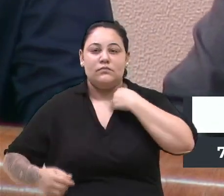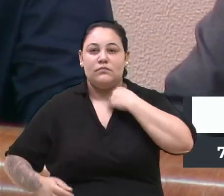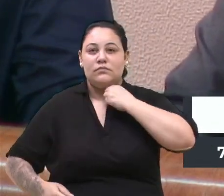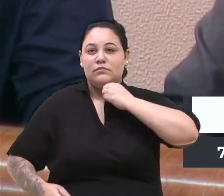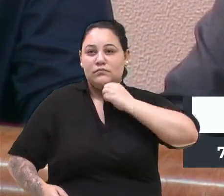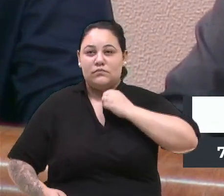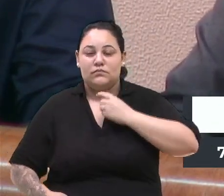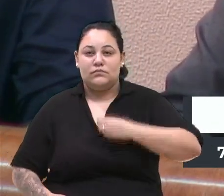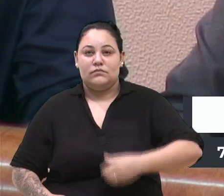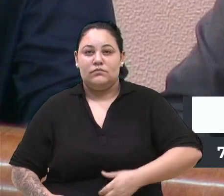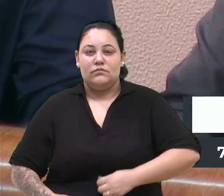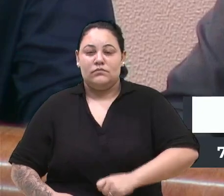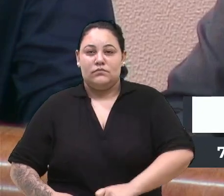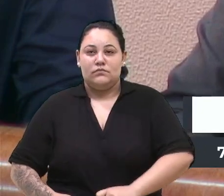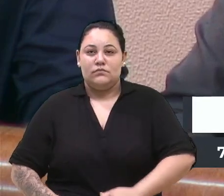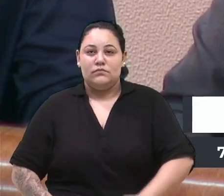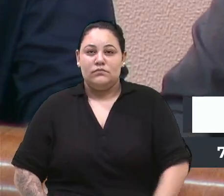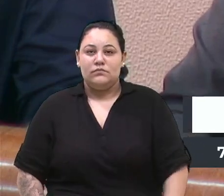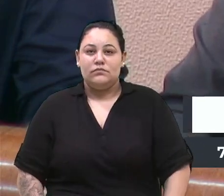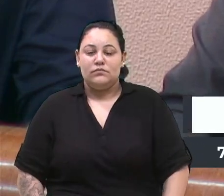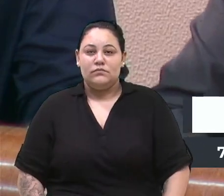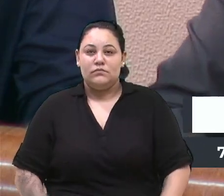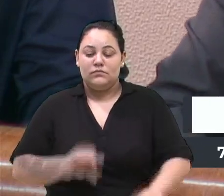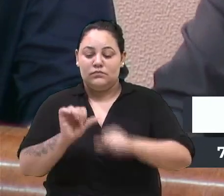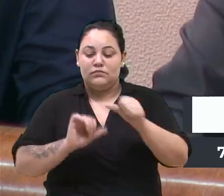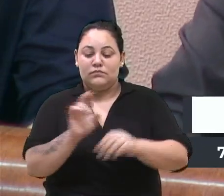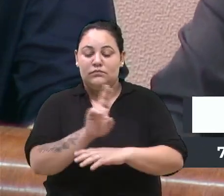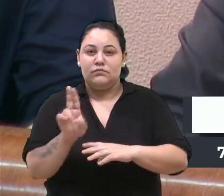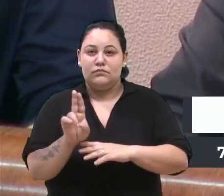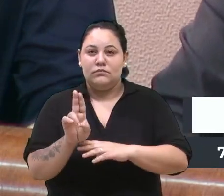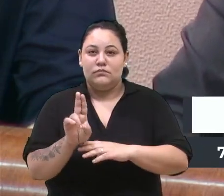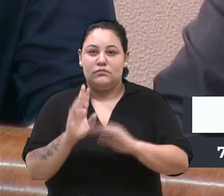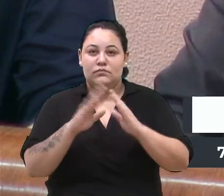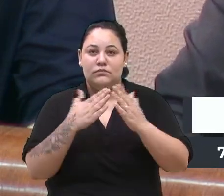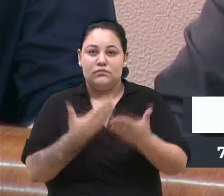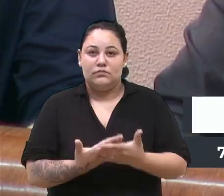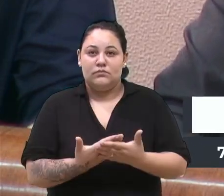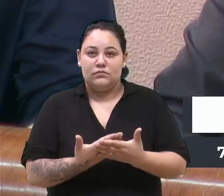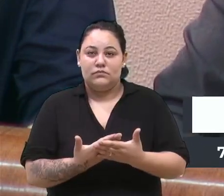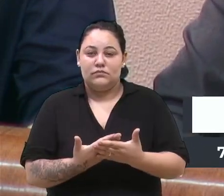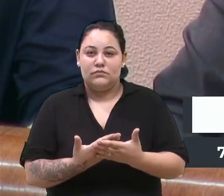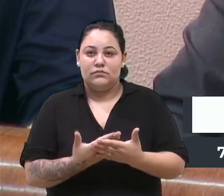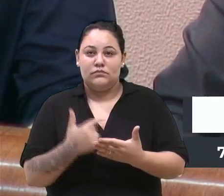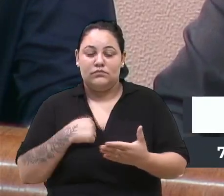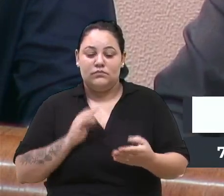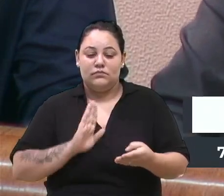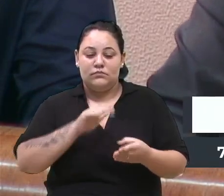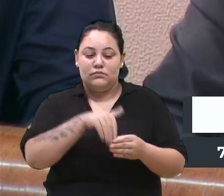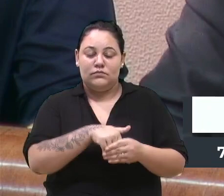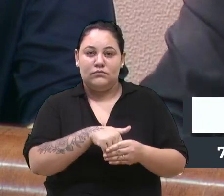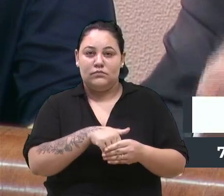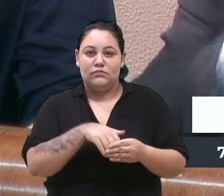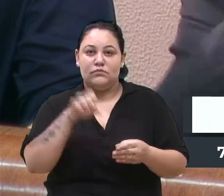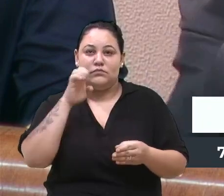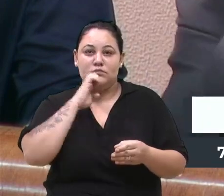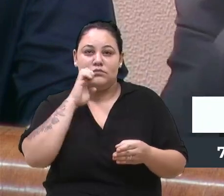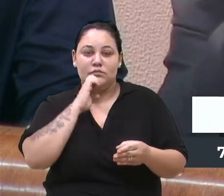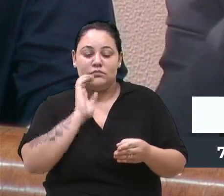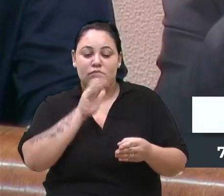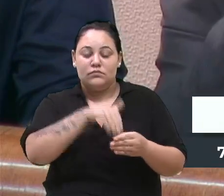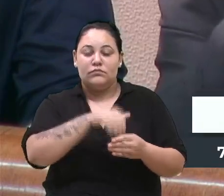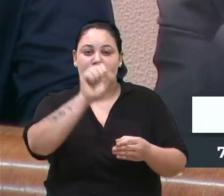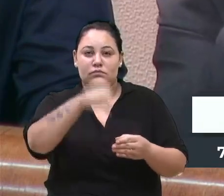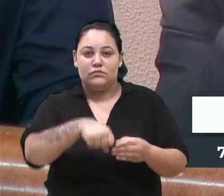Obrigado que denomina escola botânica do Jardim Botânico Obrigado Estela balad